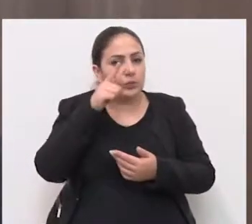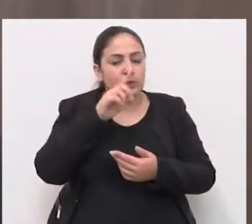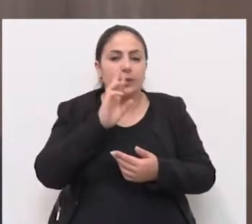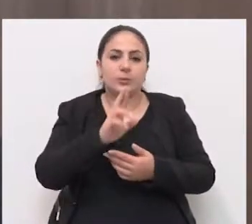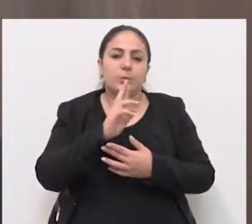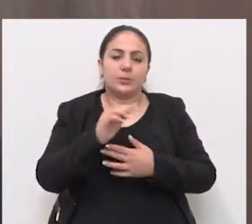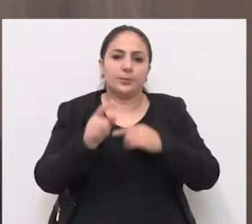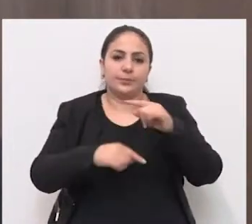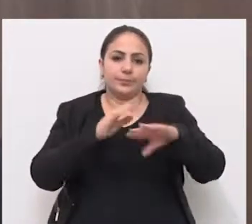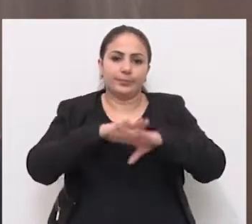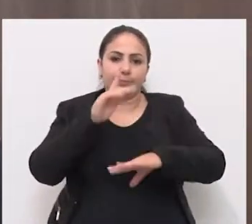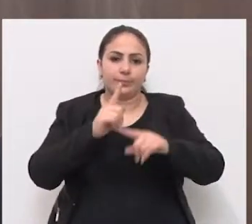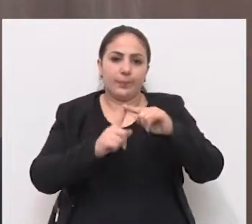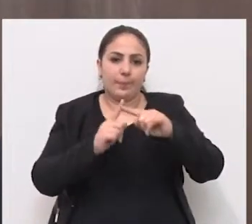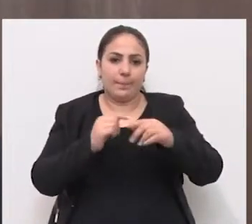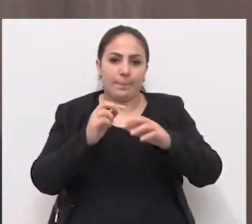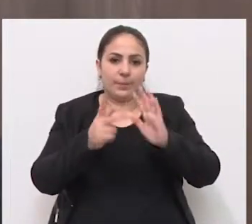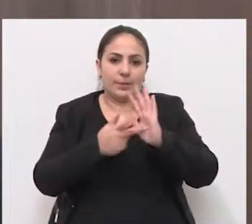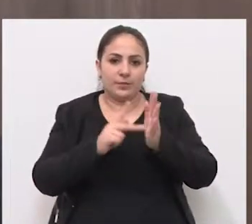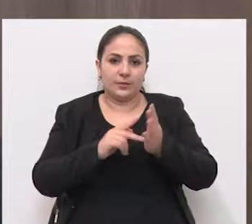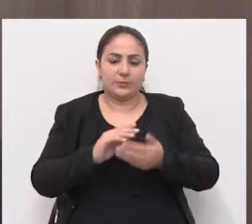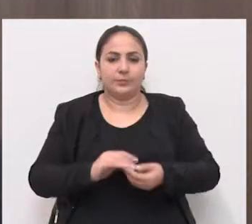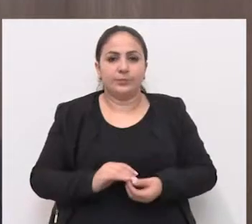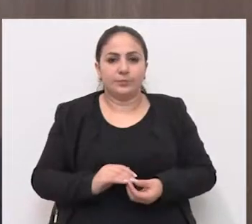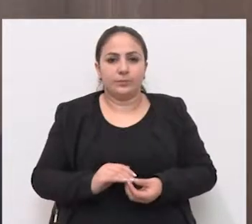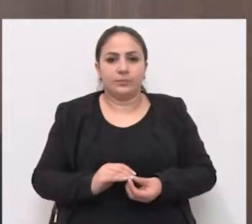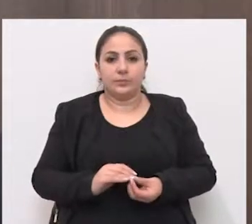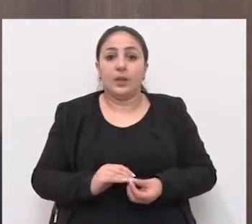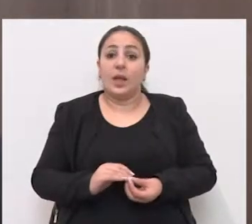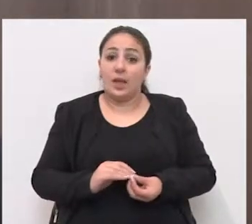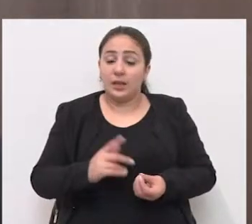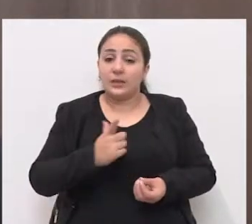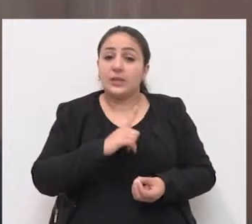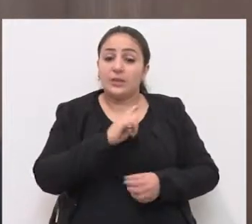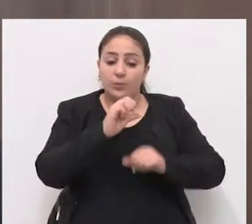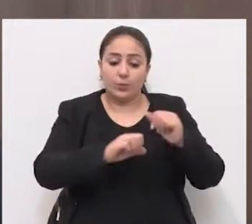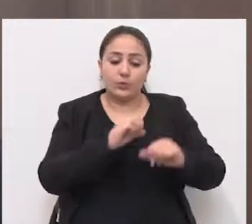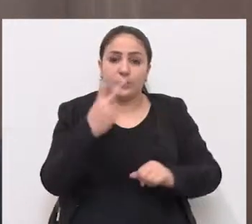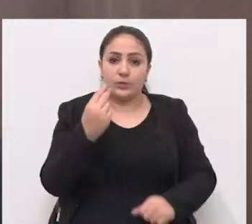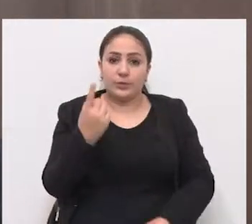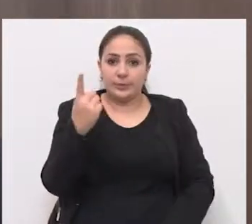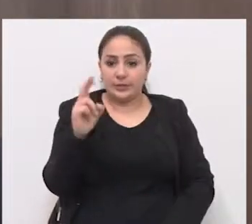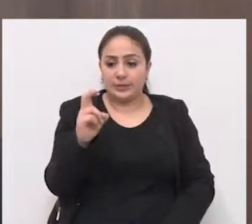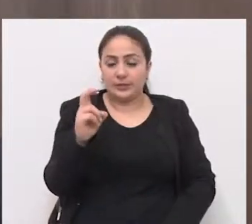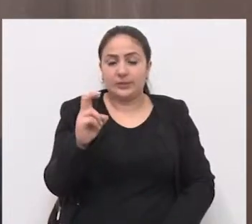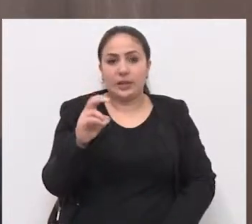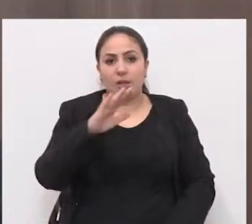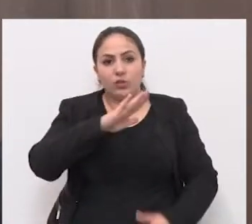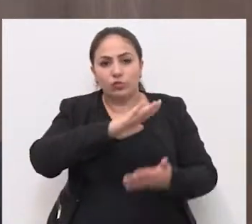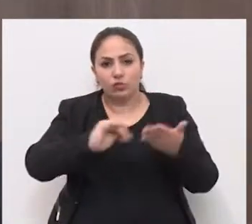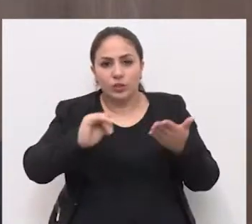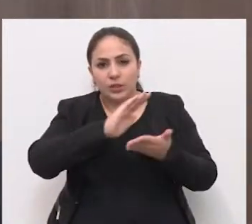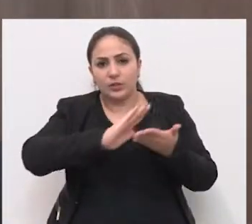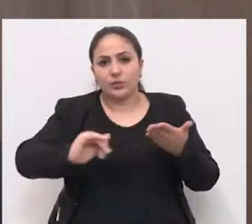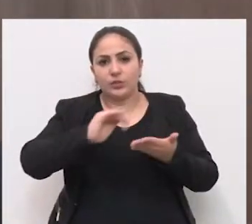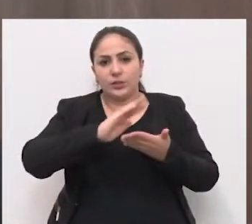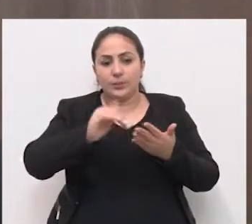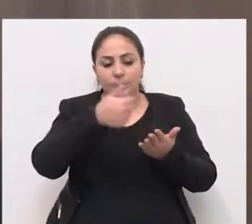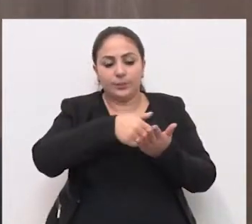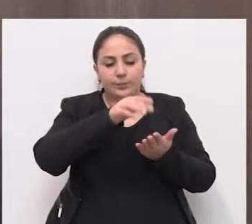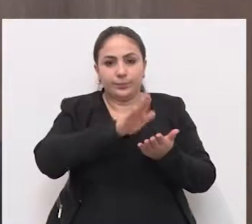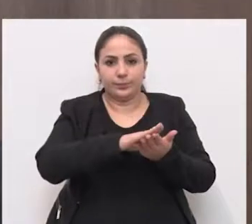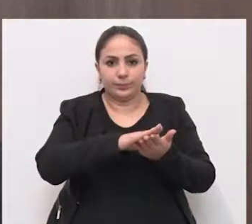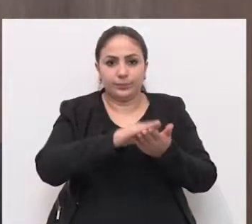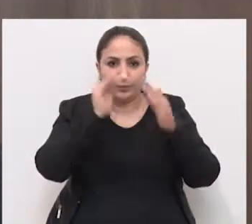envolvidos para que a gente tenha resultados mais significativos em relação a isso. Houve uma alteração em 2015,